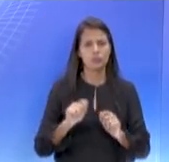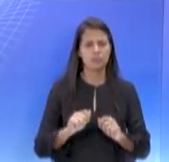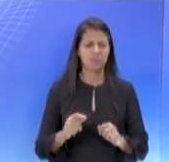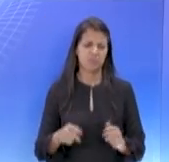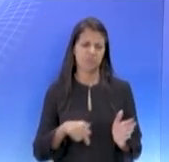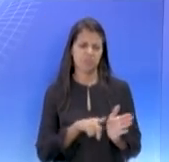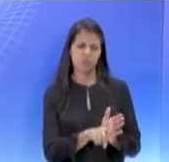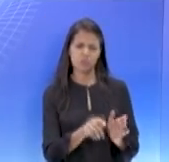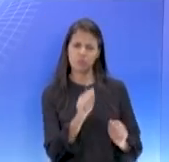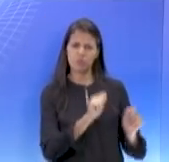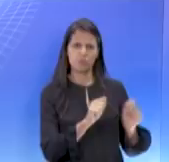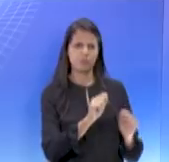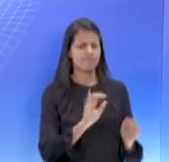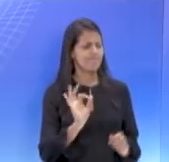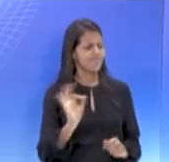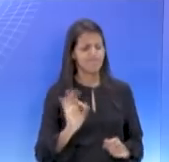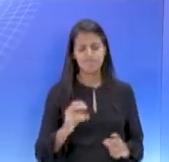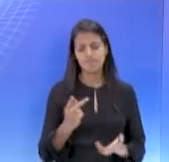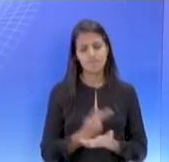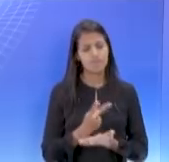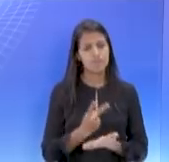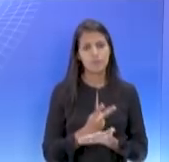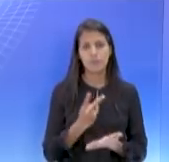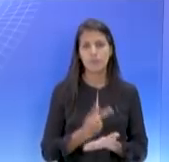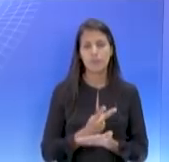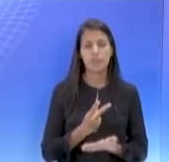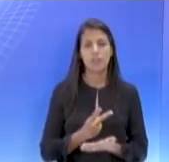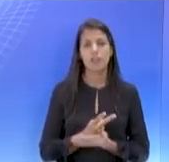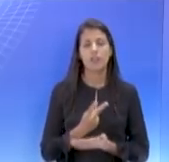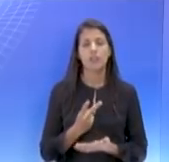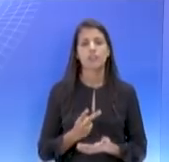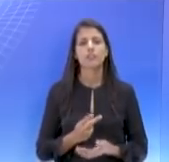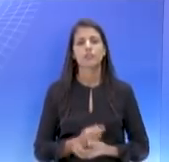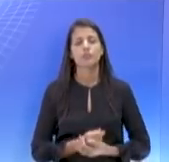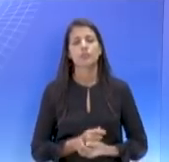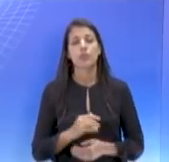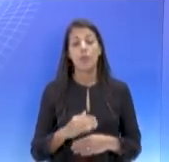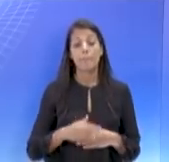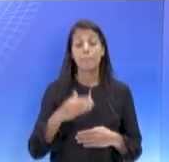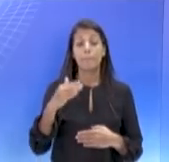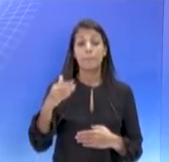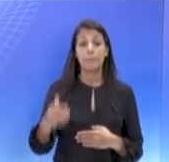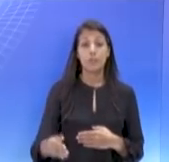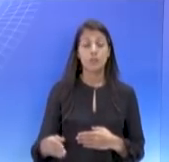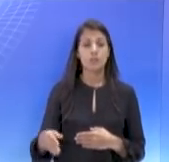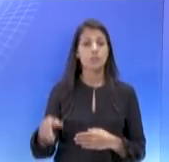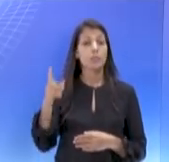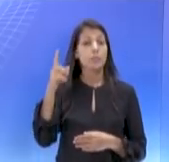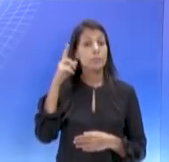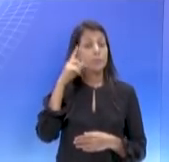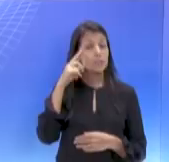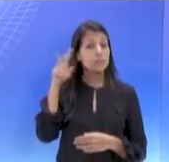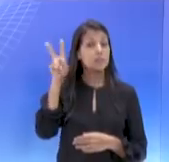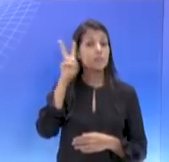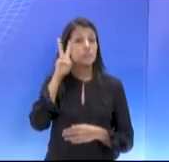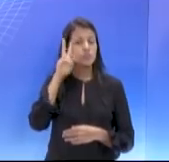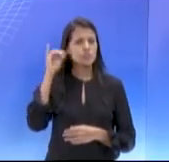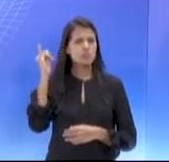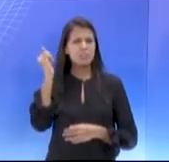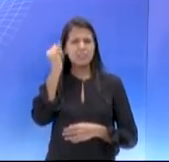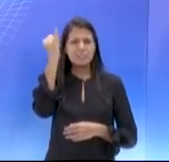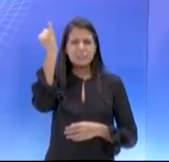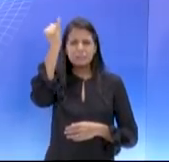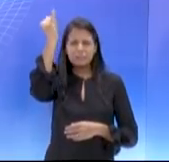Letra E. A memória é um elemento crucial da identidade cultural. Olha só, a memória é importante, é crucial